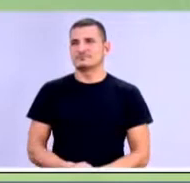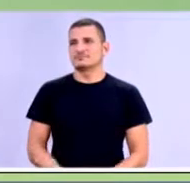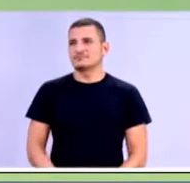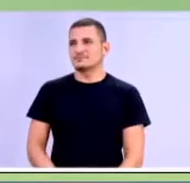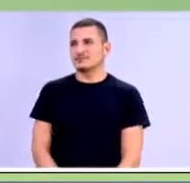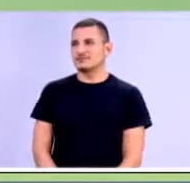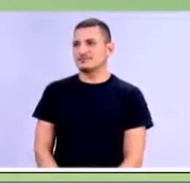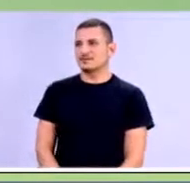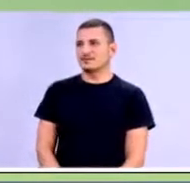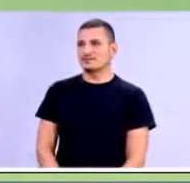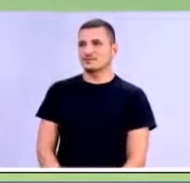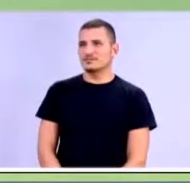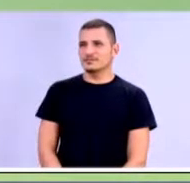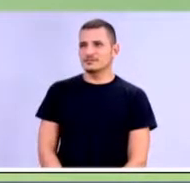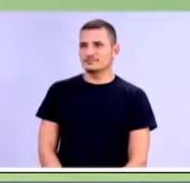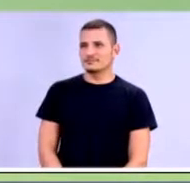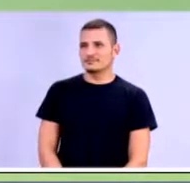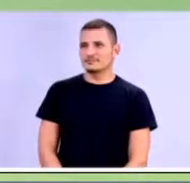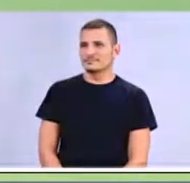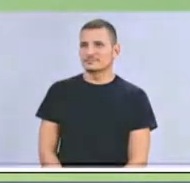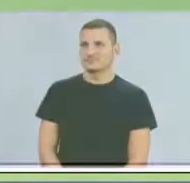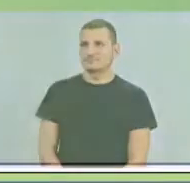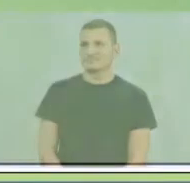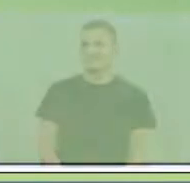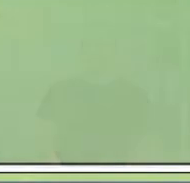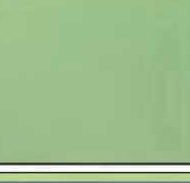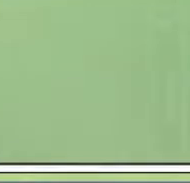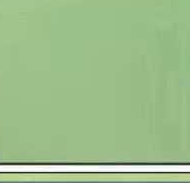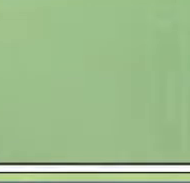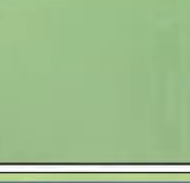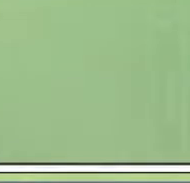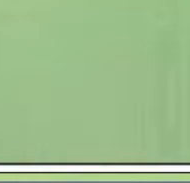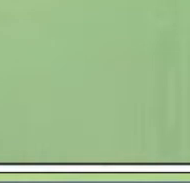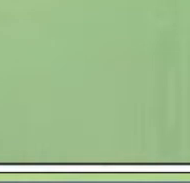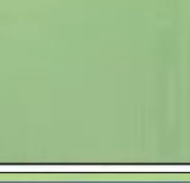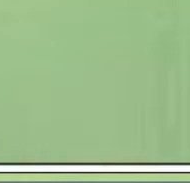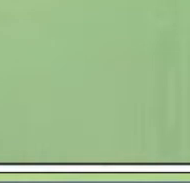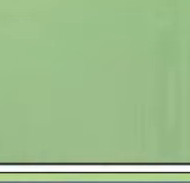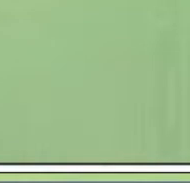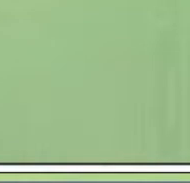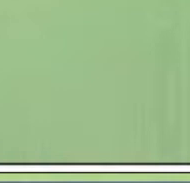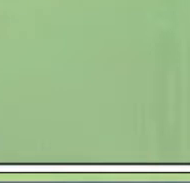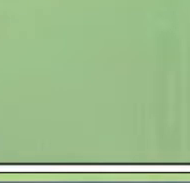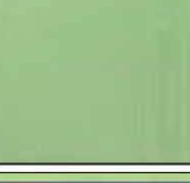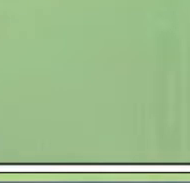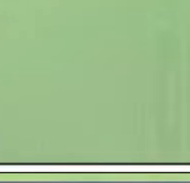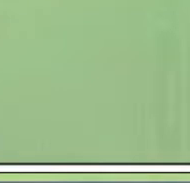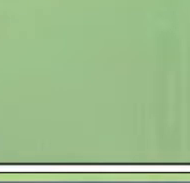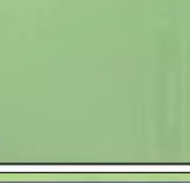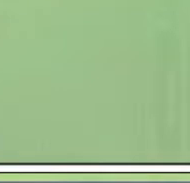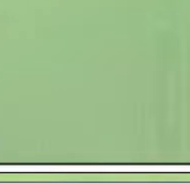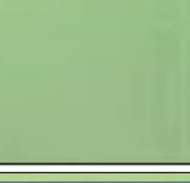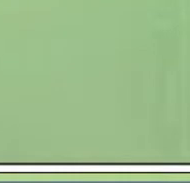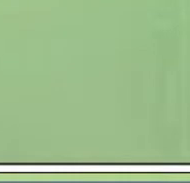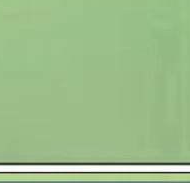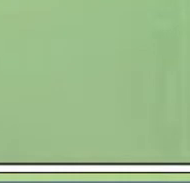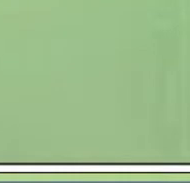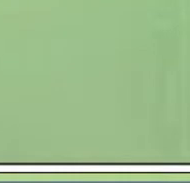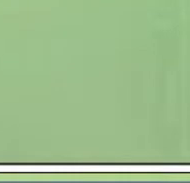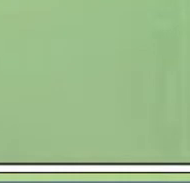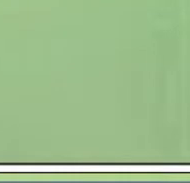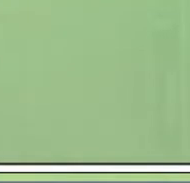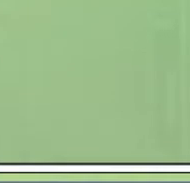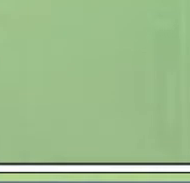reconhecer a importância das tecnologias da informação e da comunicação para as metodologias de ensino à